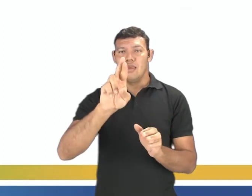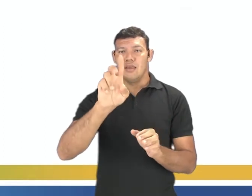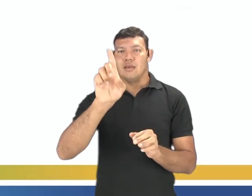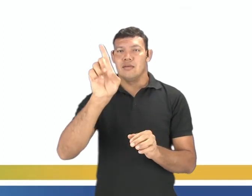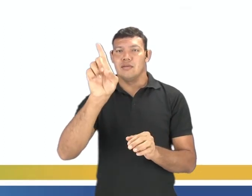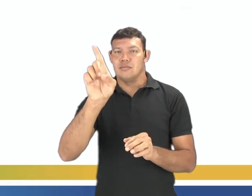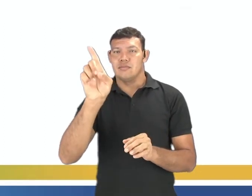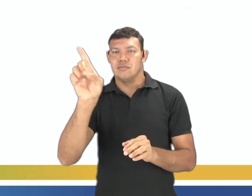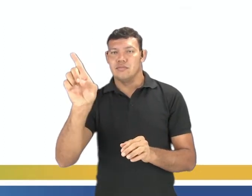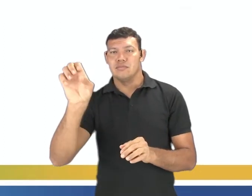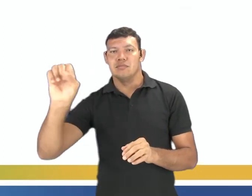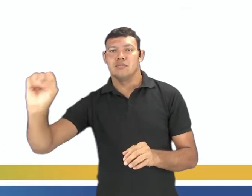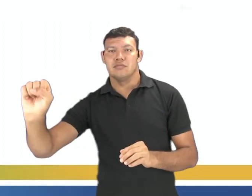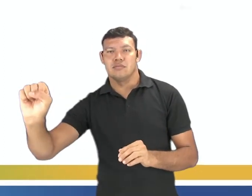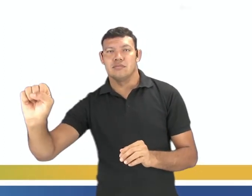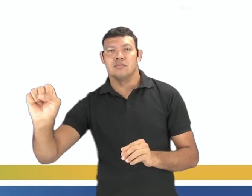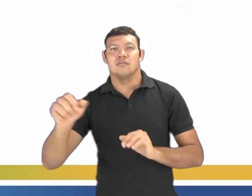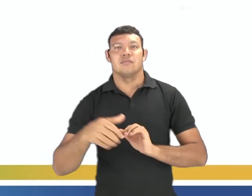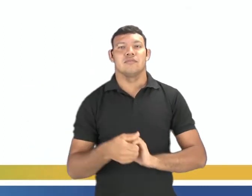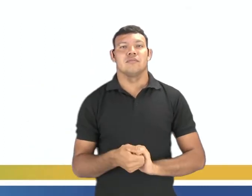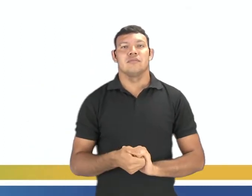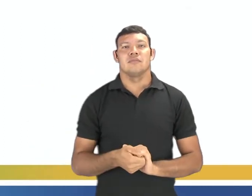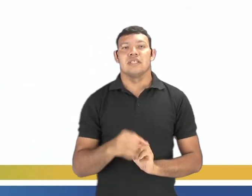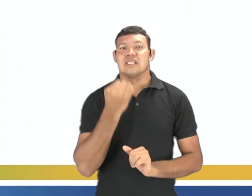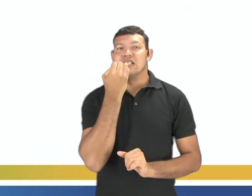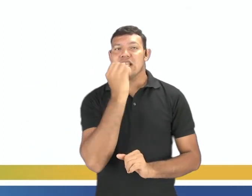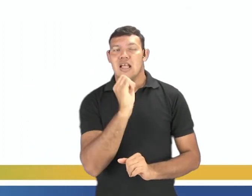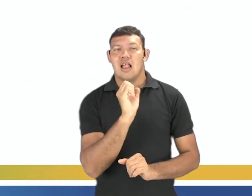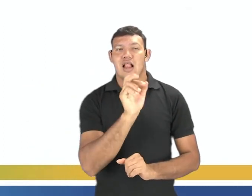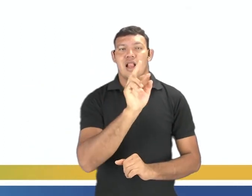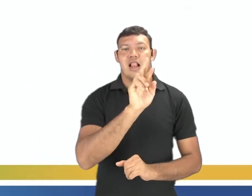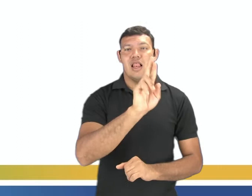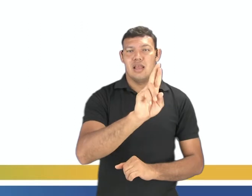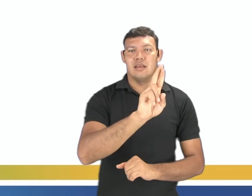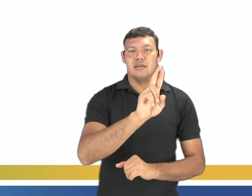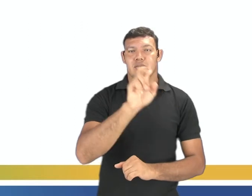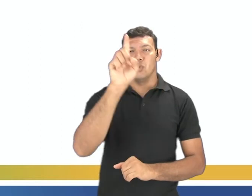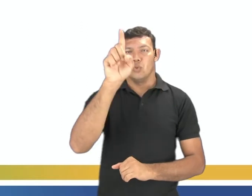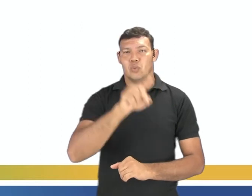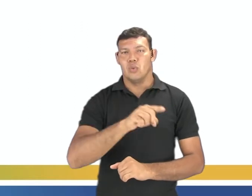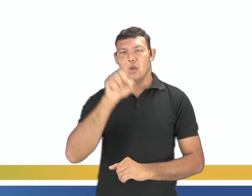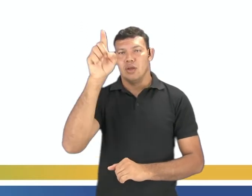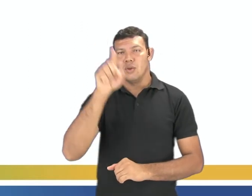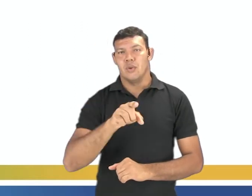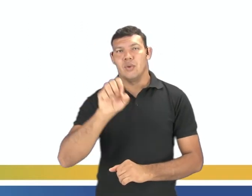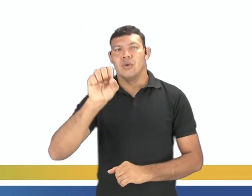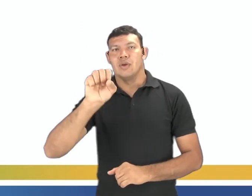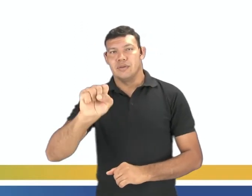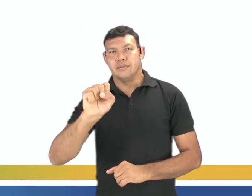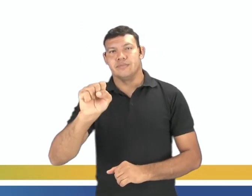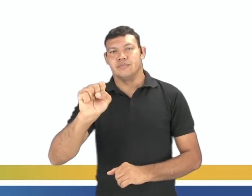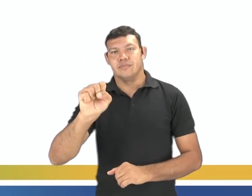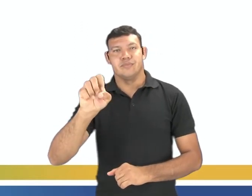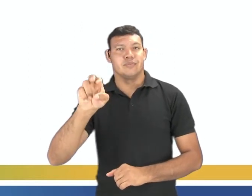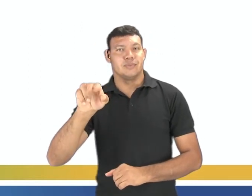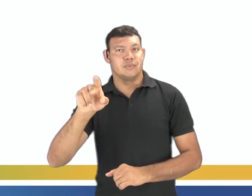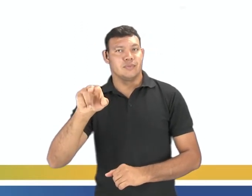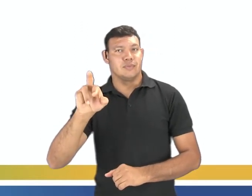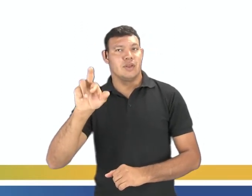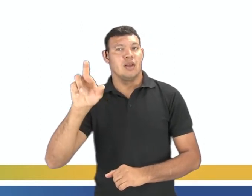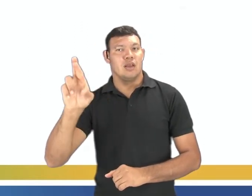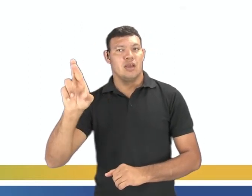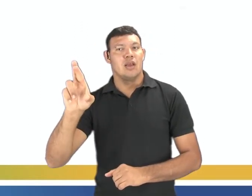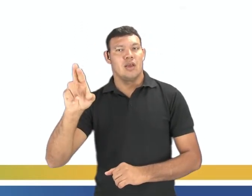a minha reta r está paralela a s se acontecer esses três casos o r estiver